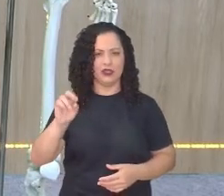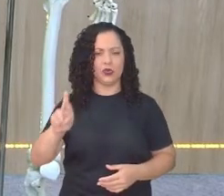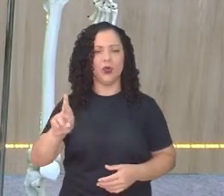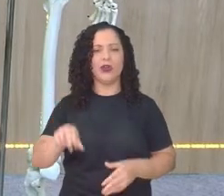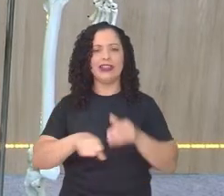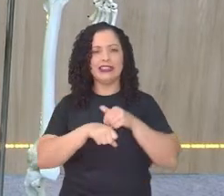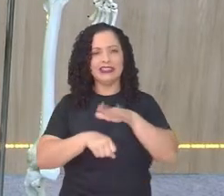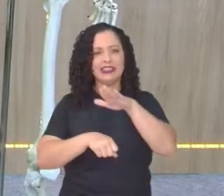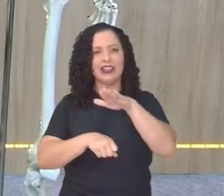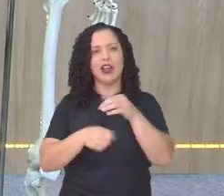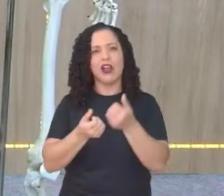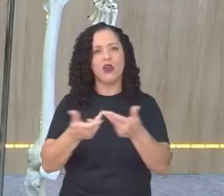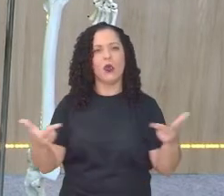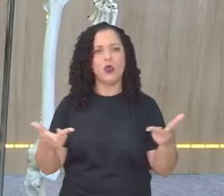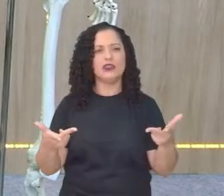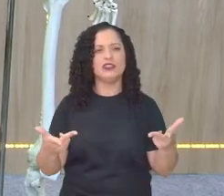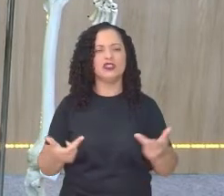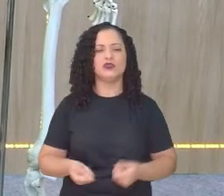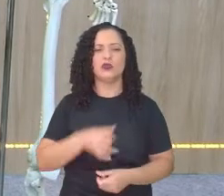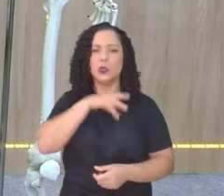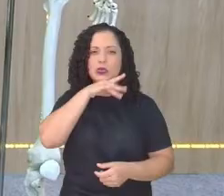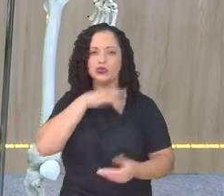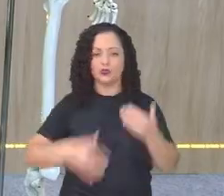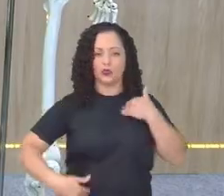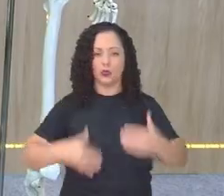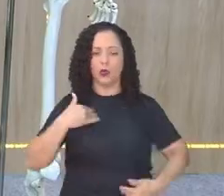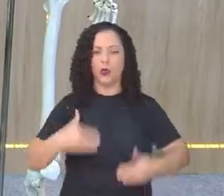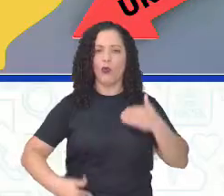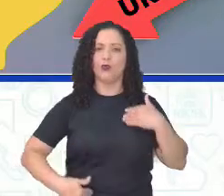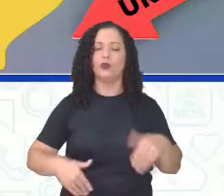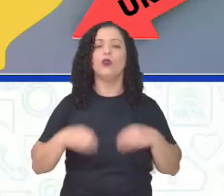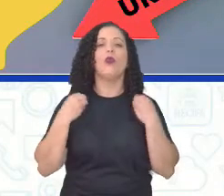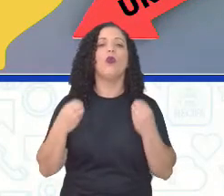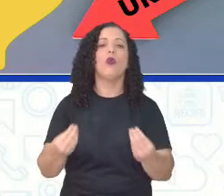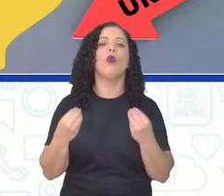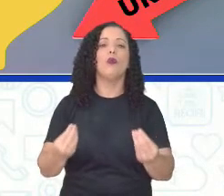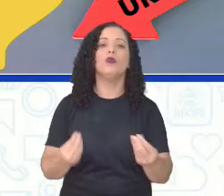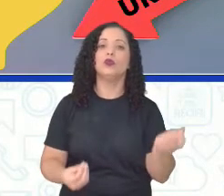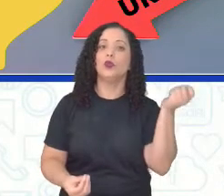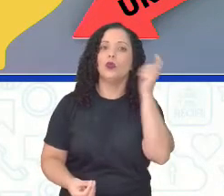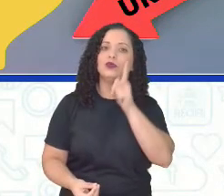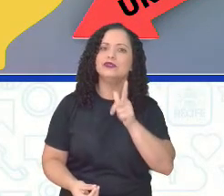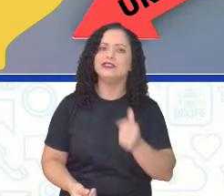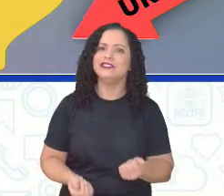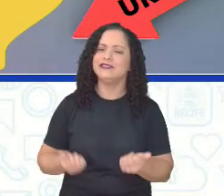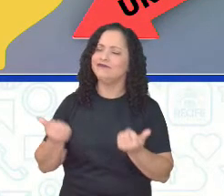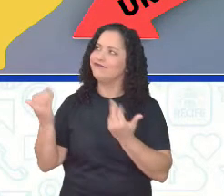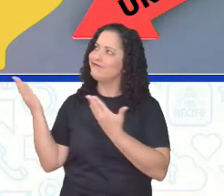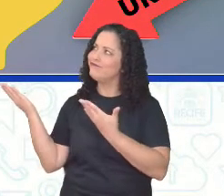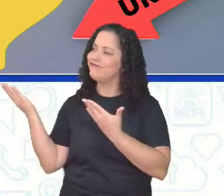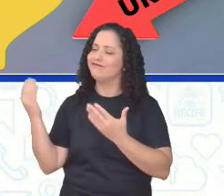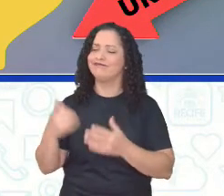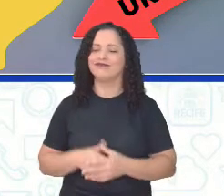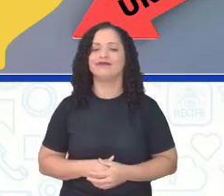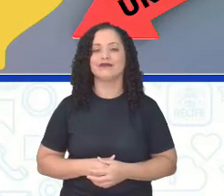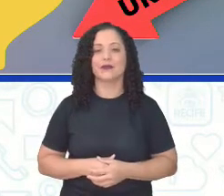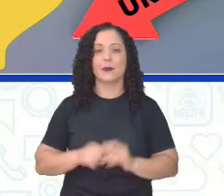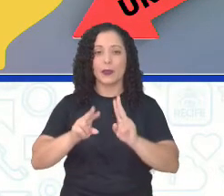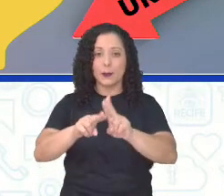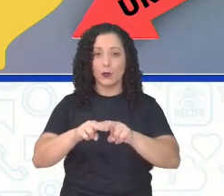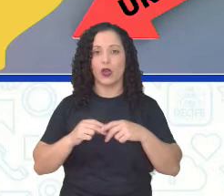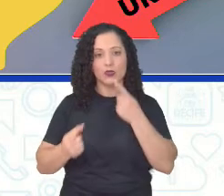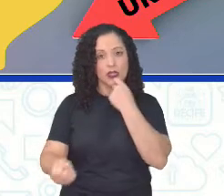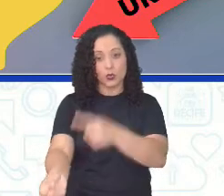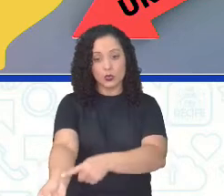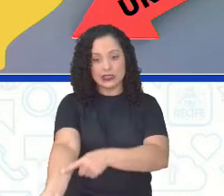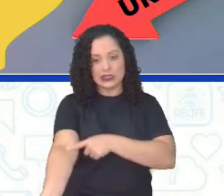excesso ou que são tóxicas ao nosso corpo, como é que chegou aí? Pois é, gente, através aí, né, da corrente sanguínea,